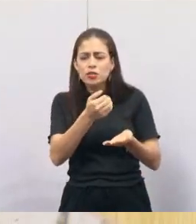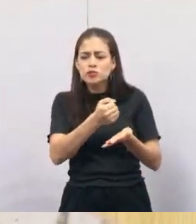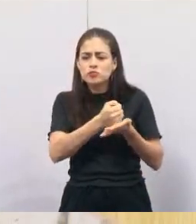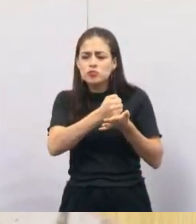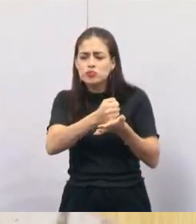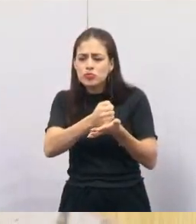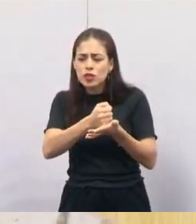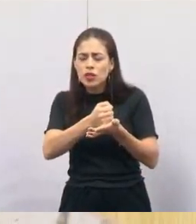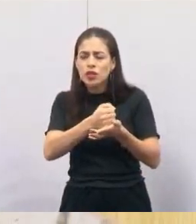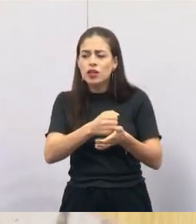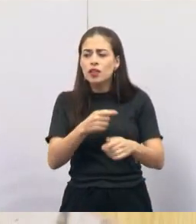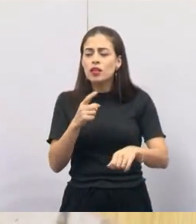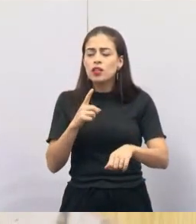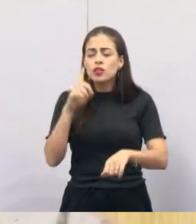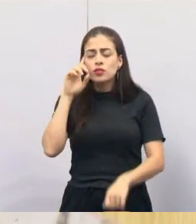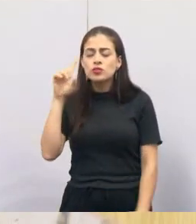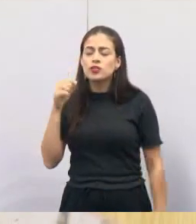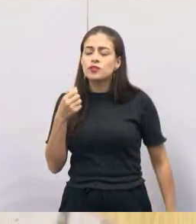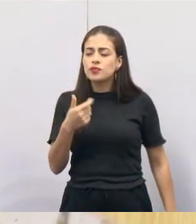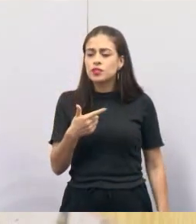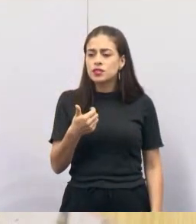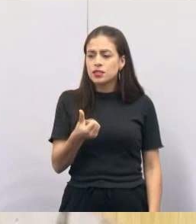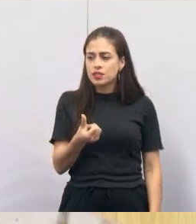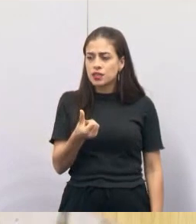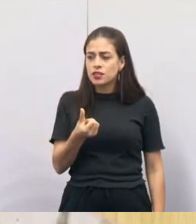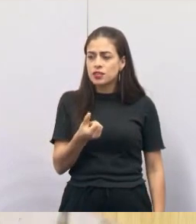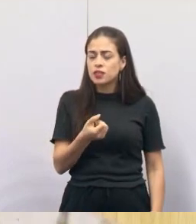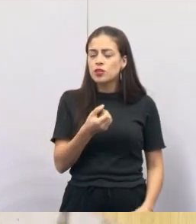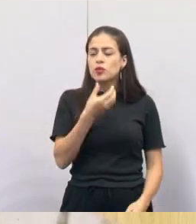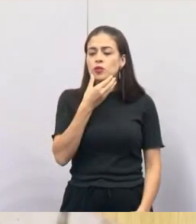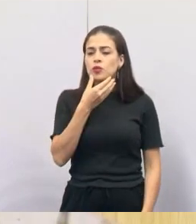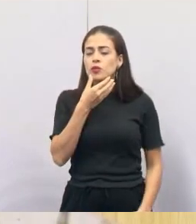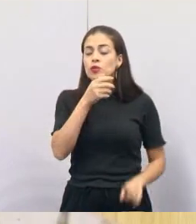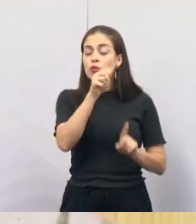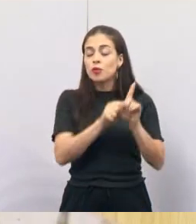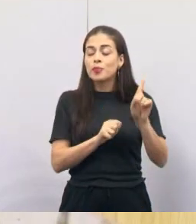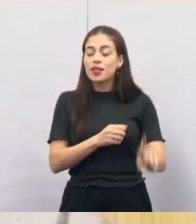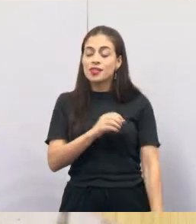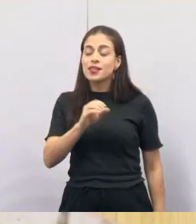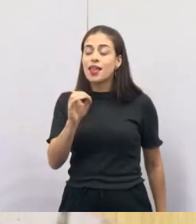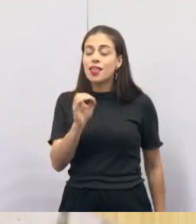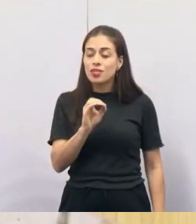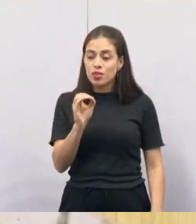data 26/10/2022, requerimento